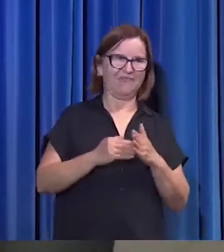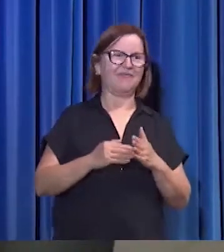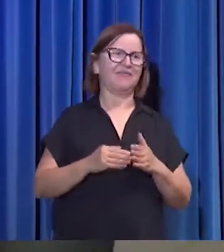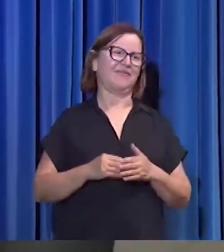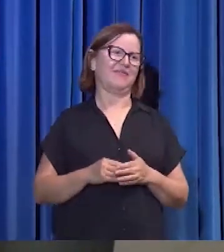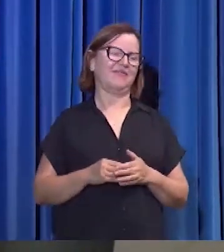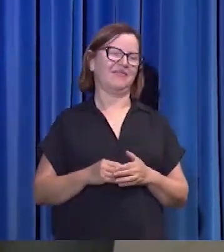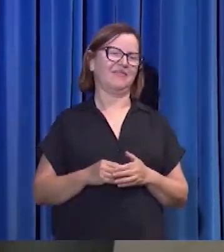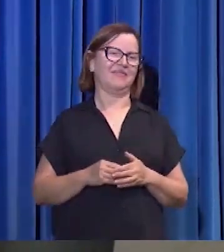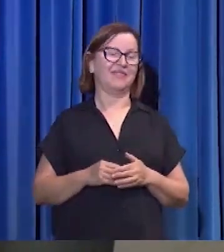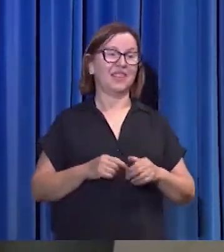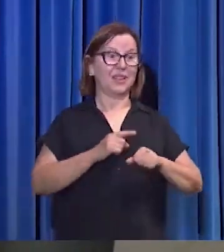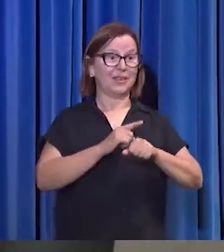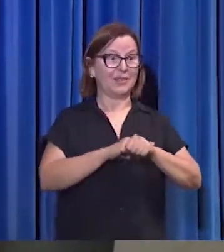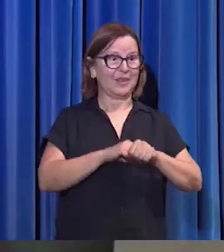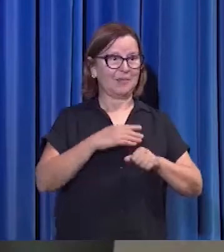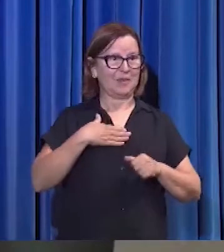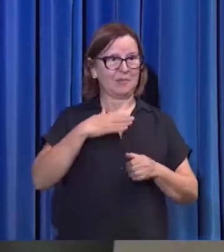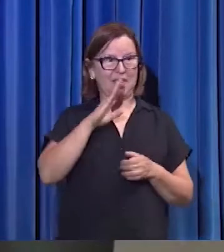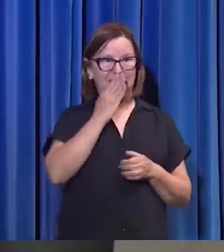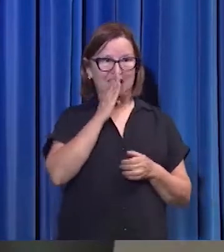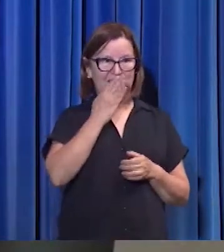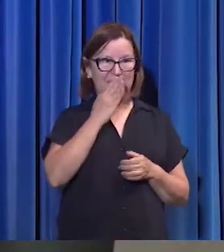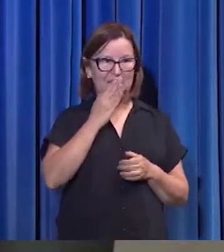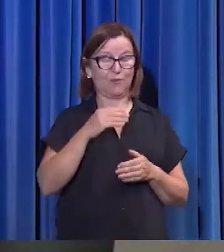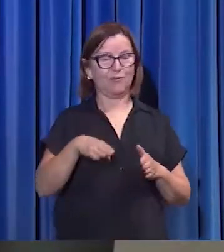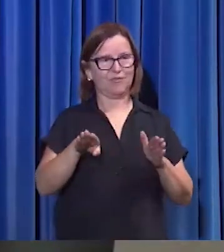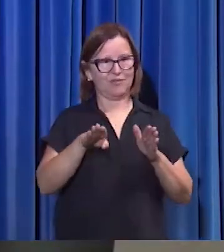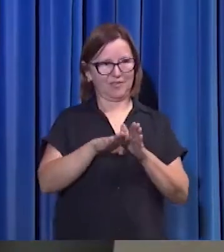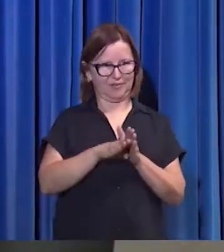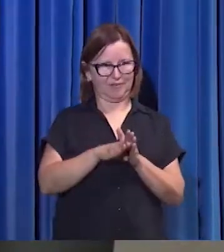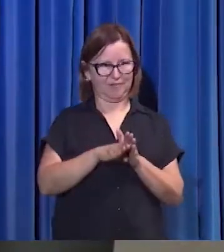O tempo da minha traição chegou.